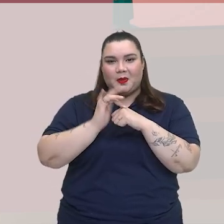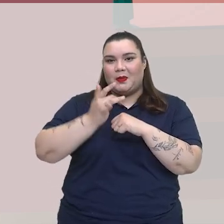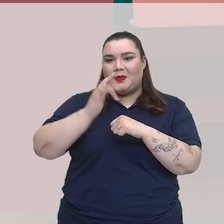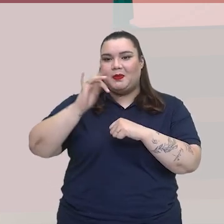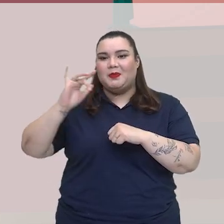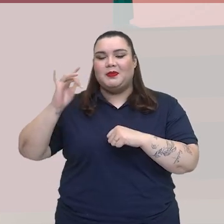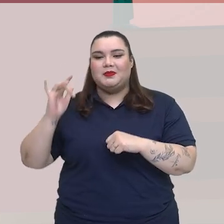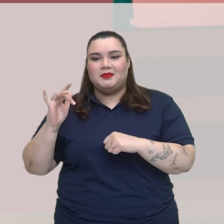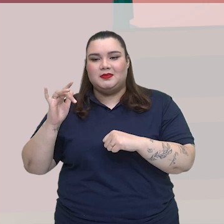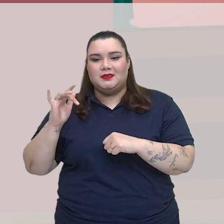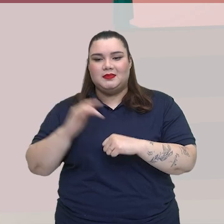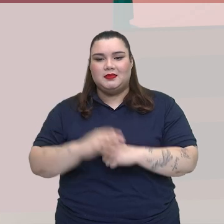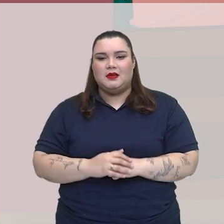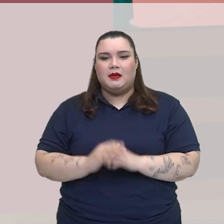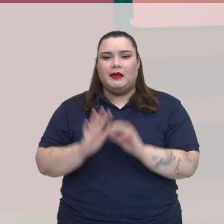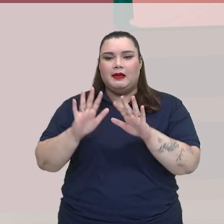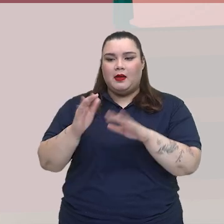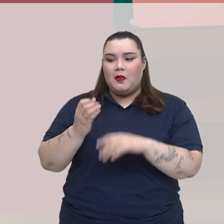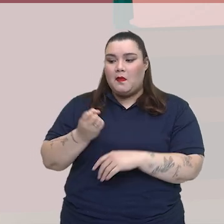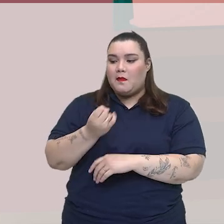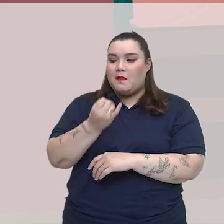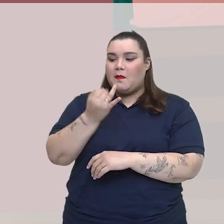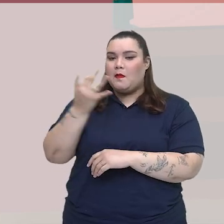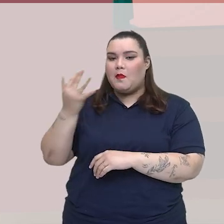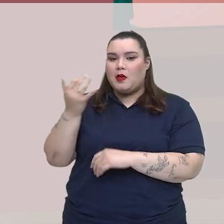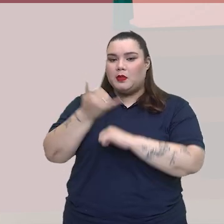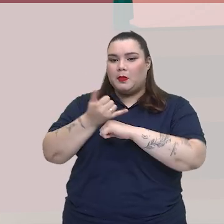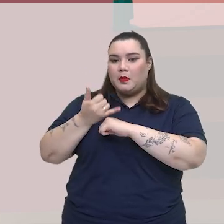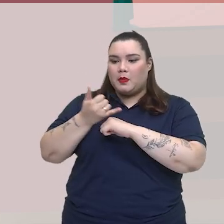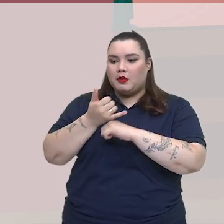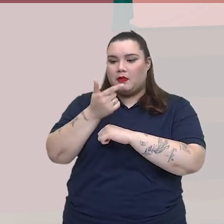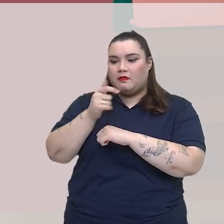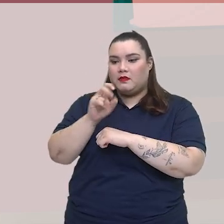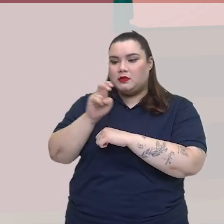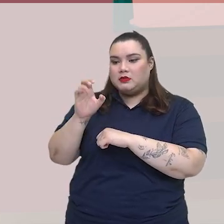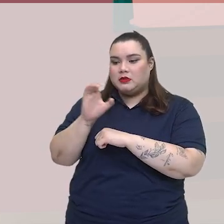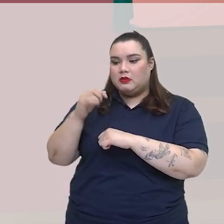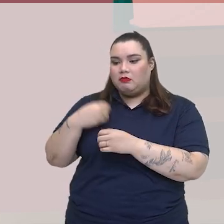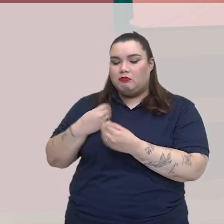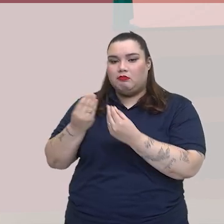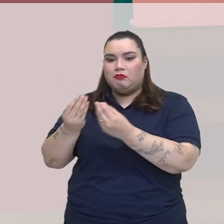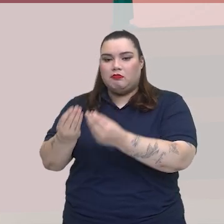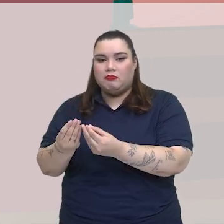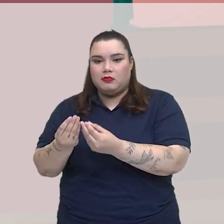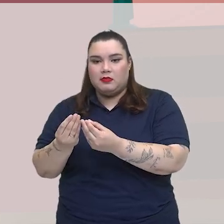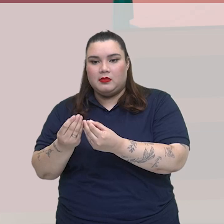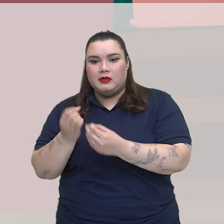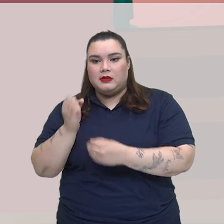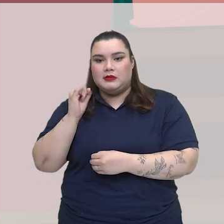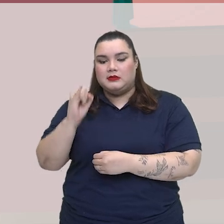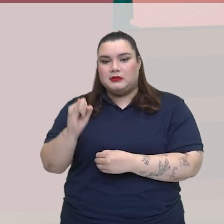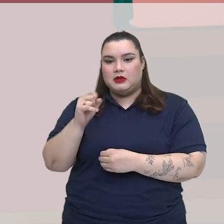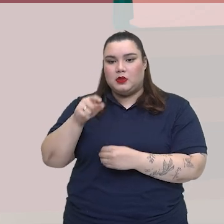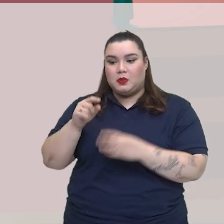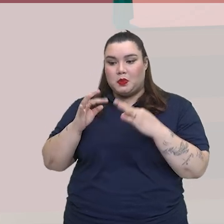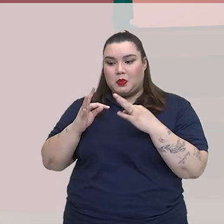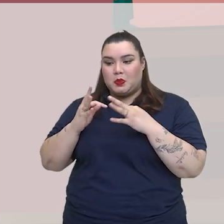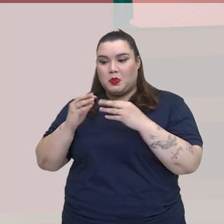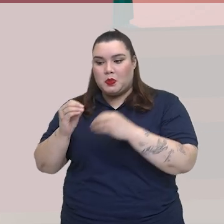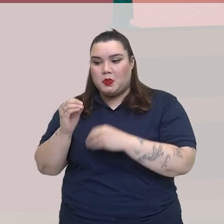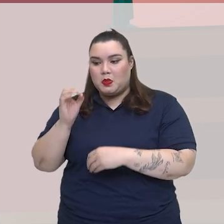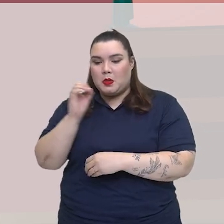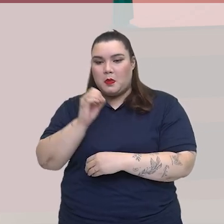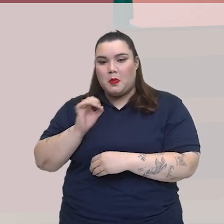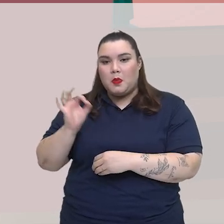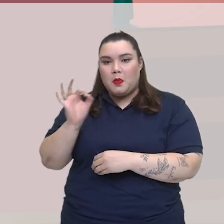tesouros. E agora, quantas moedas são de 25 centavos? Se o vendedor der o troco onde todas as moedas sejam